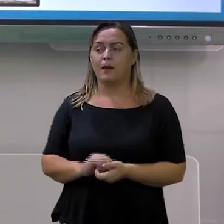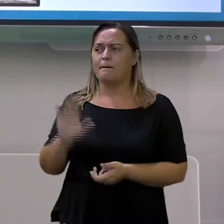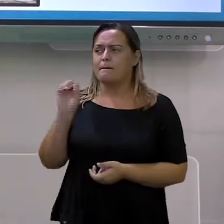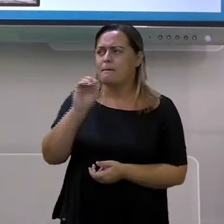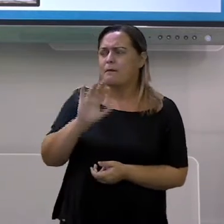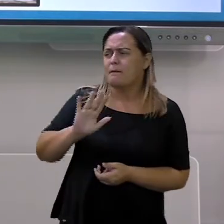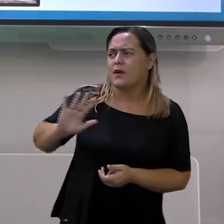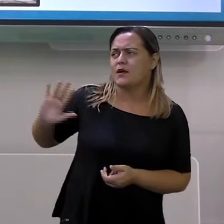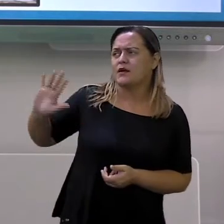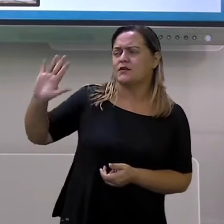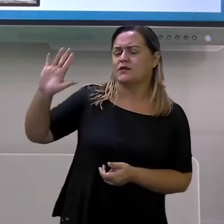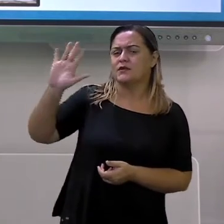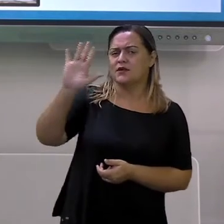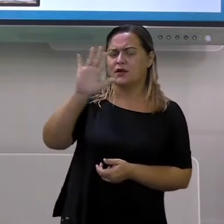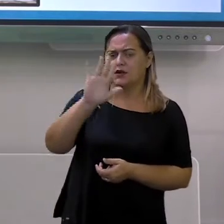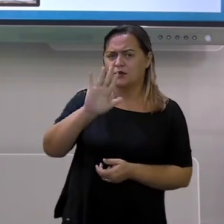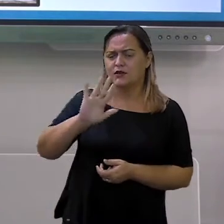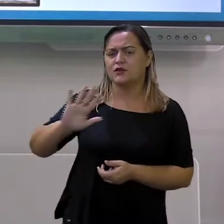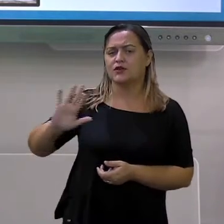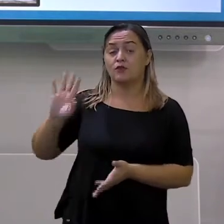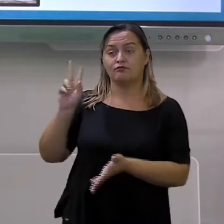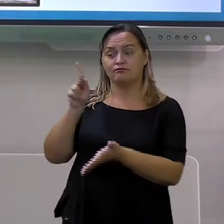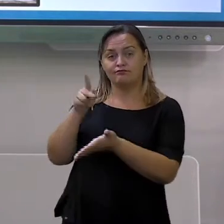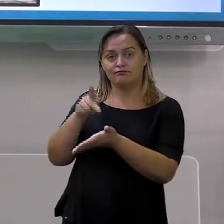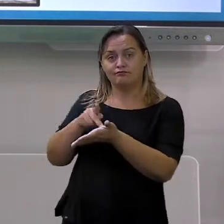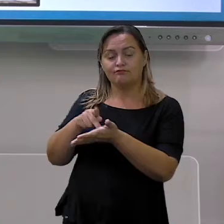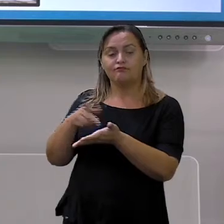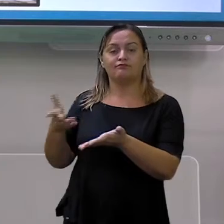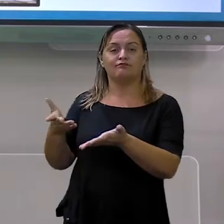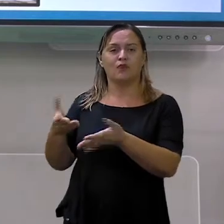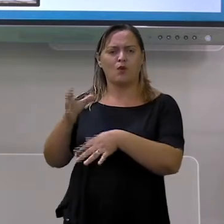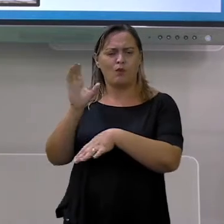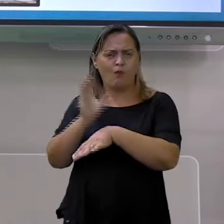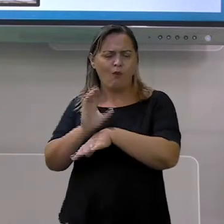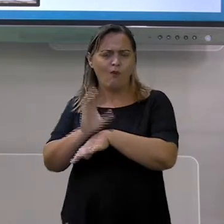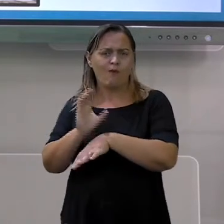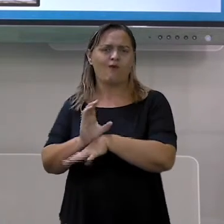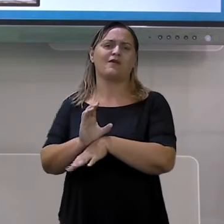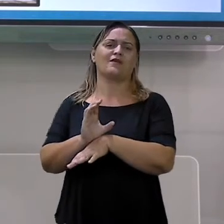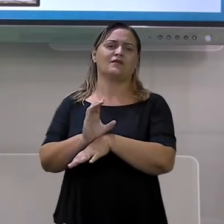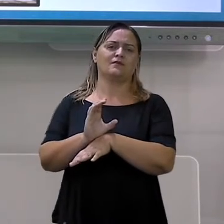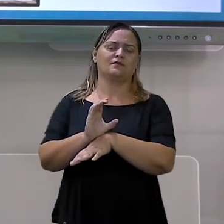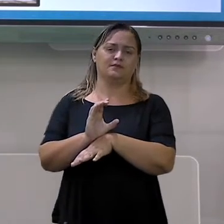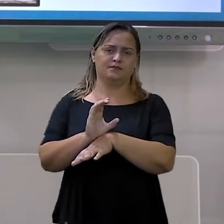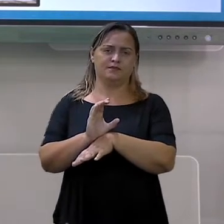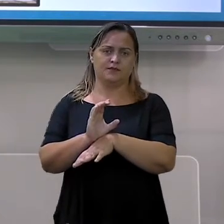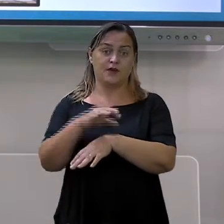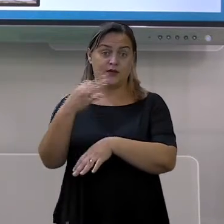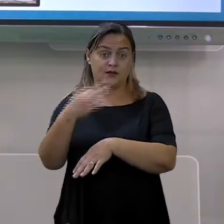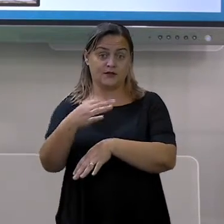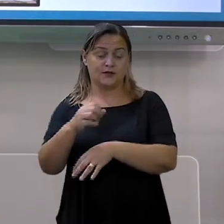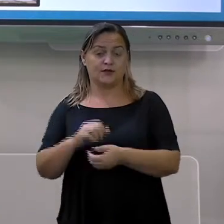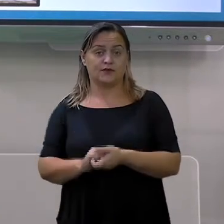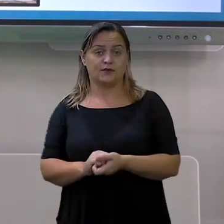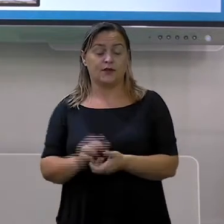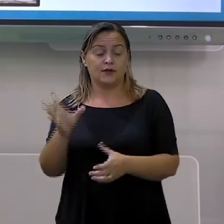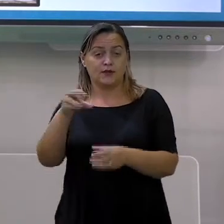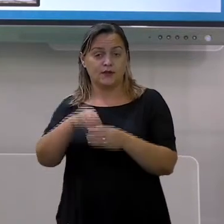idealizadas, feitas, são concretas, de concretos. E dentro dessa margem aqui nós temos